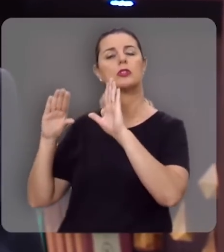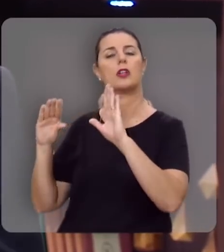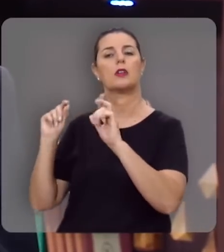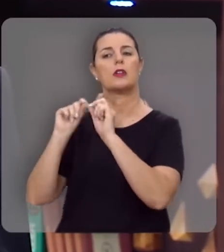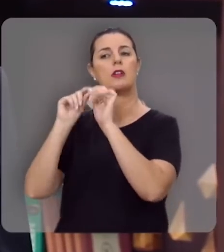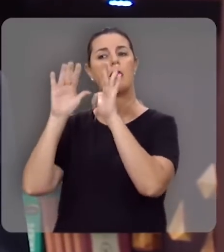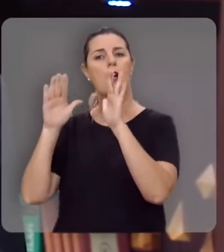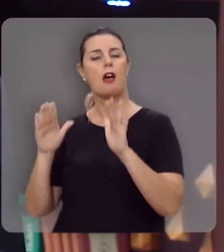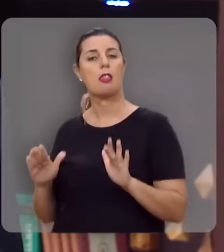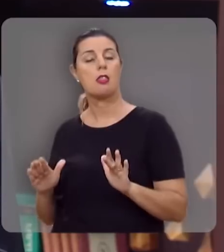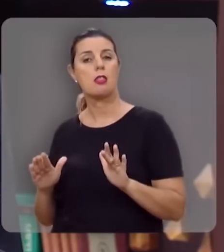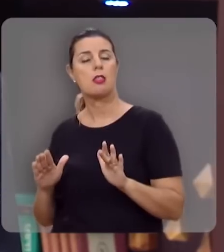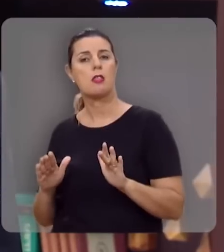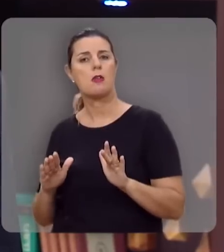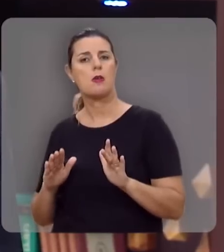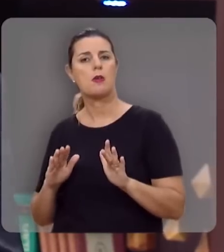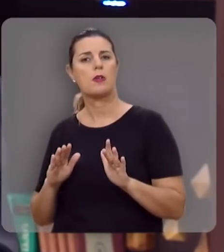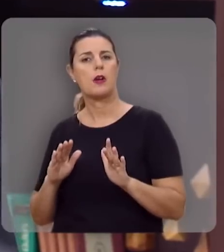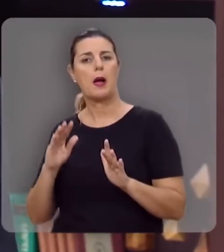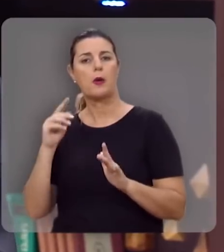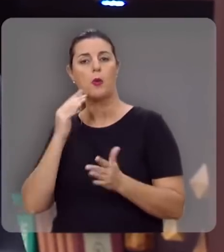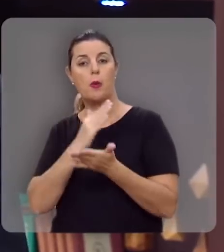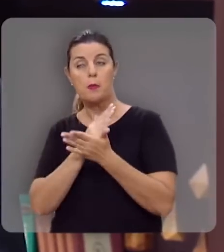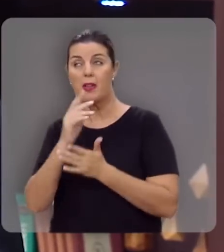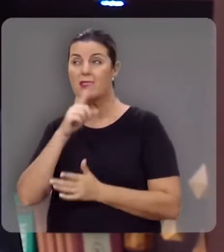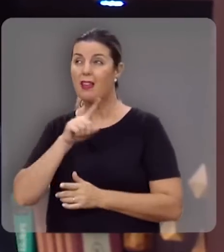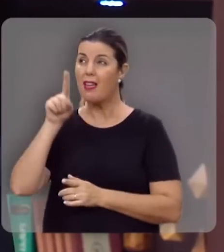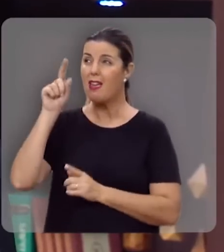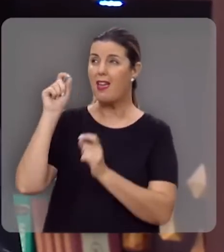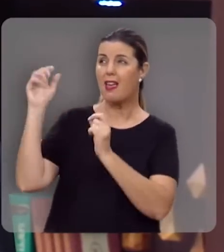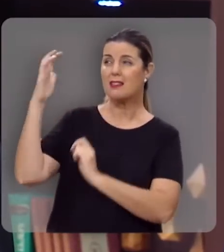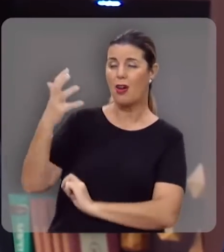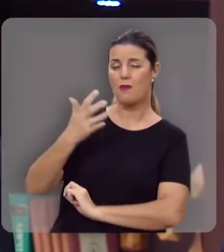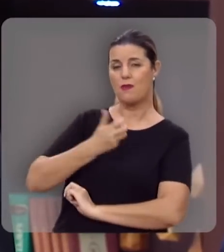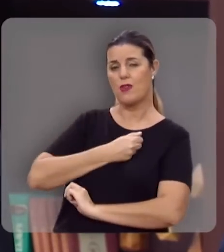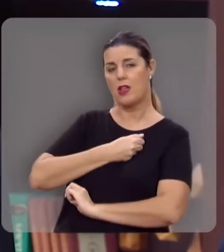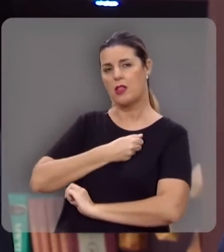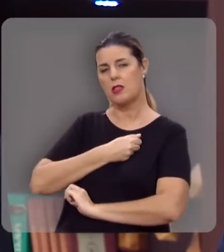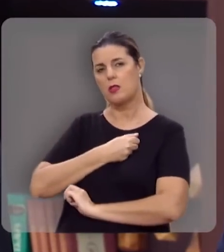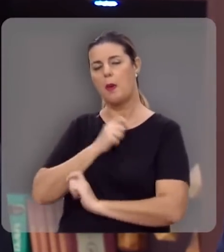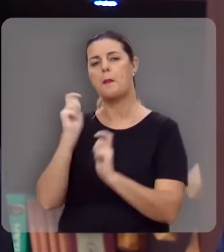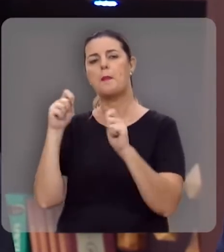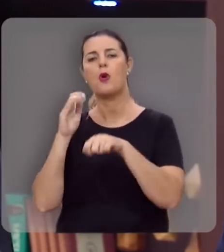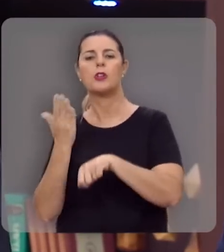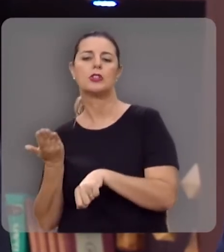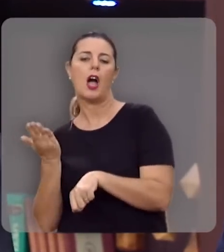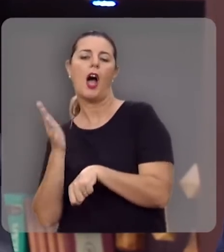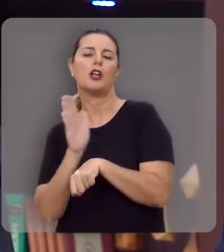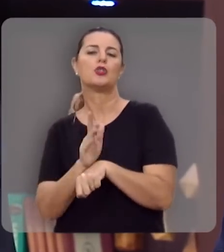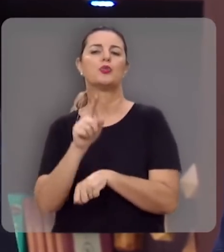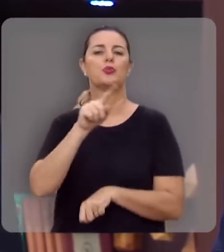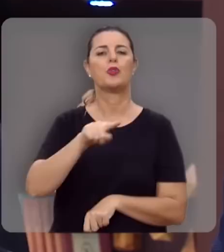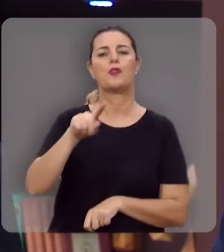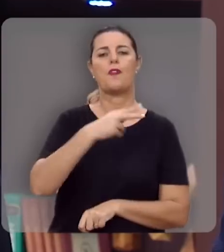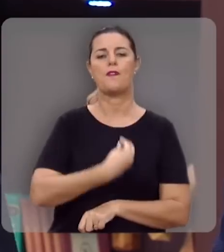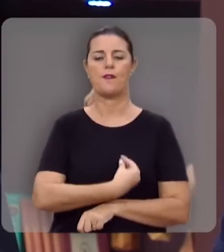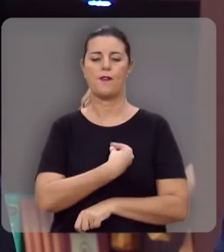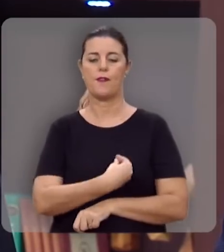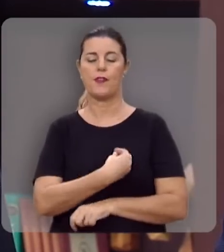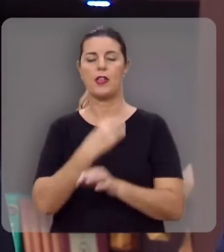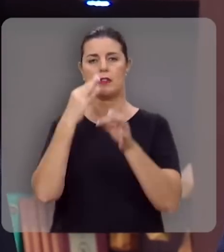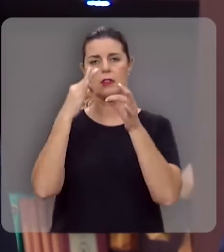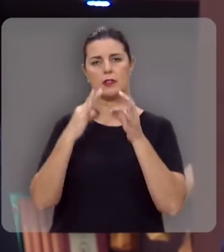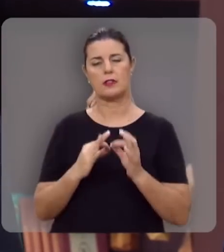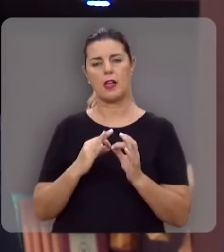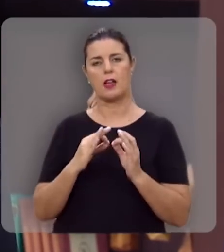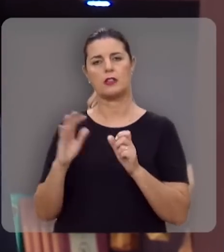do nosso Criador, a partir da perspectiva do nosso Redentor, de forma que isso possa auxiliar você a viver a